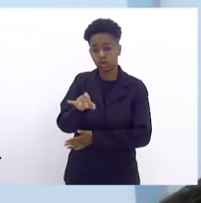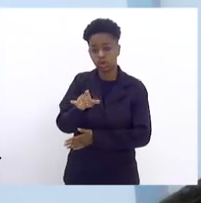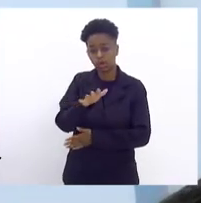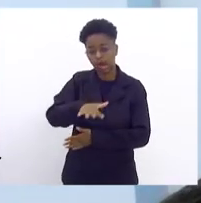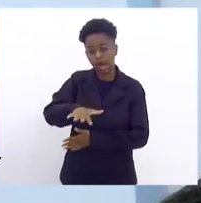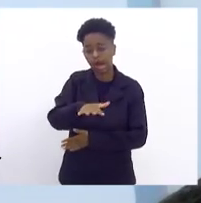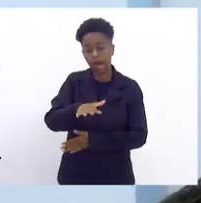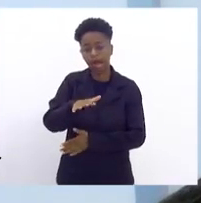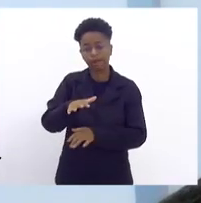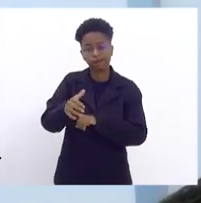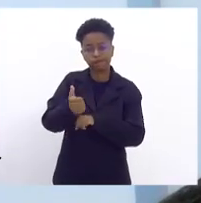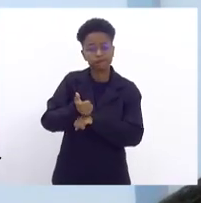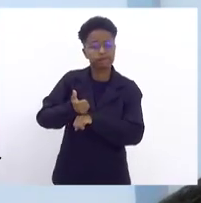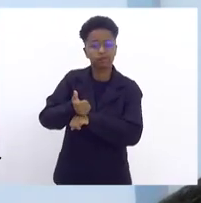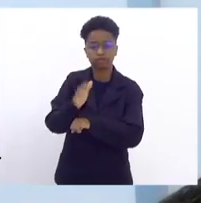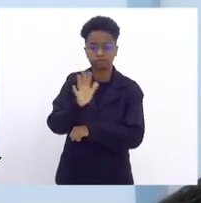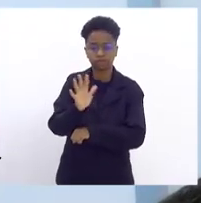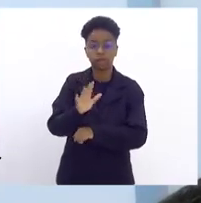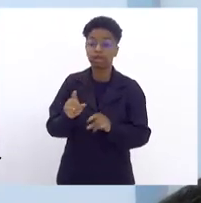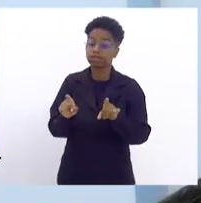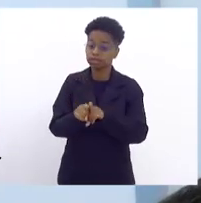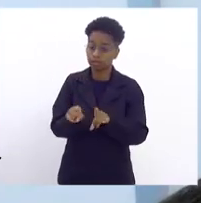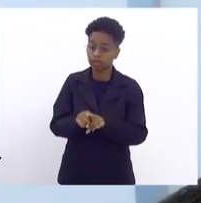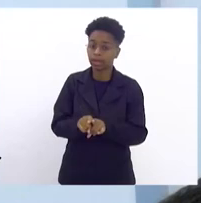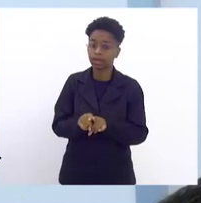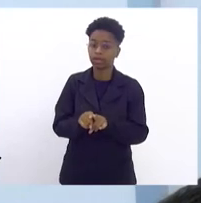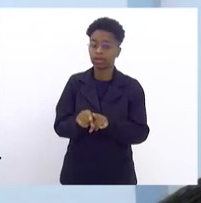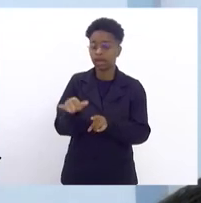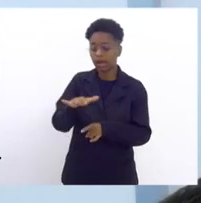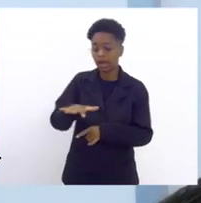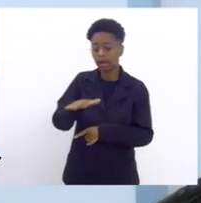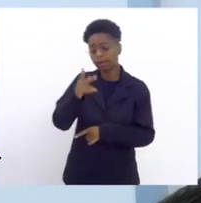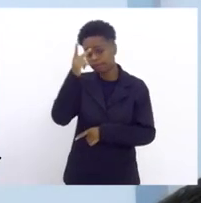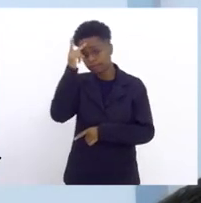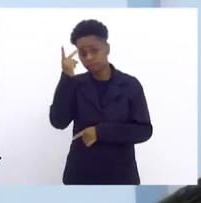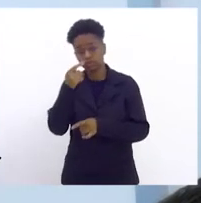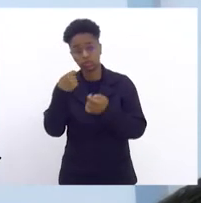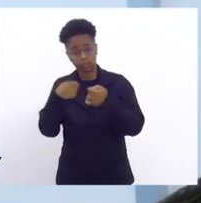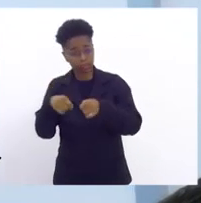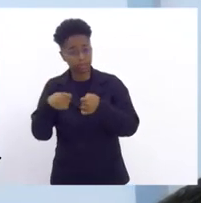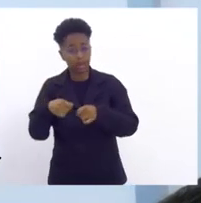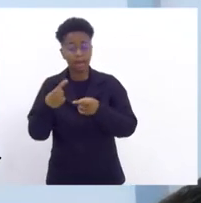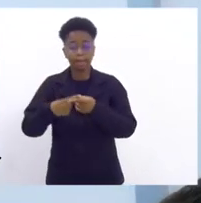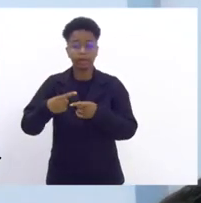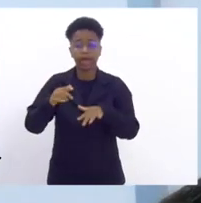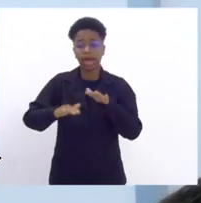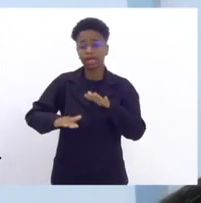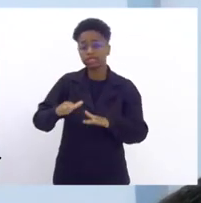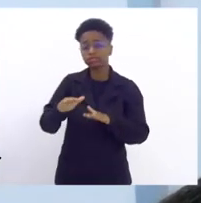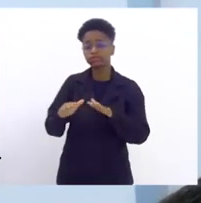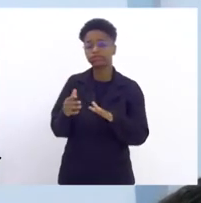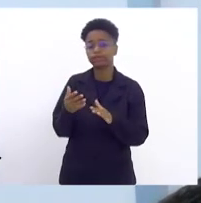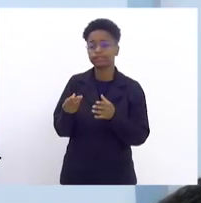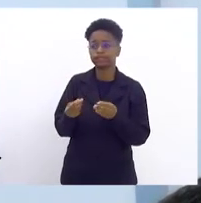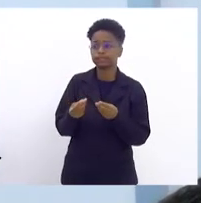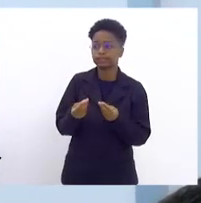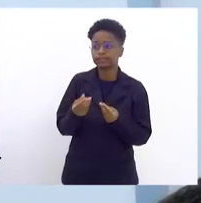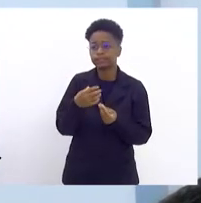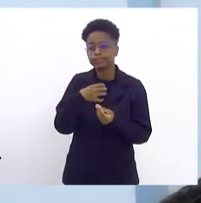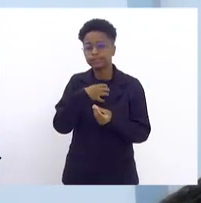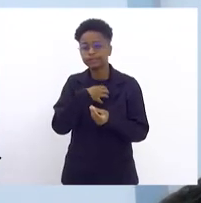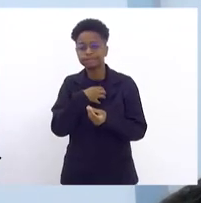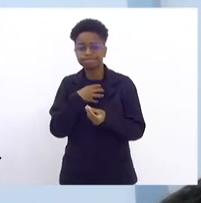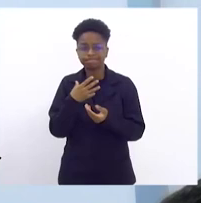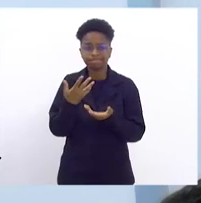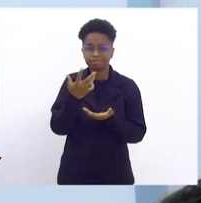especialista mas também do lugar aí de quem anseia também porque às vezes também fica com sentimento